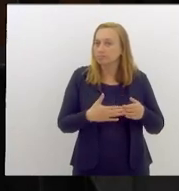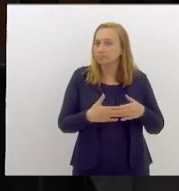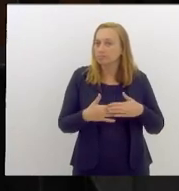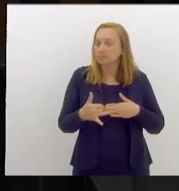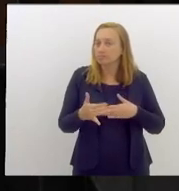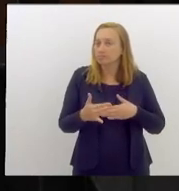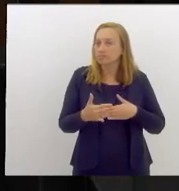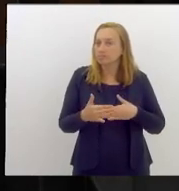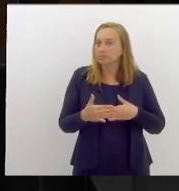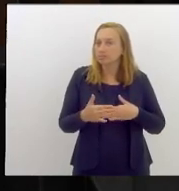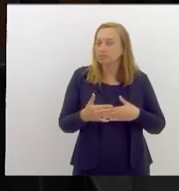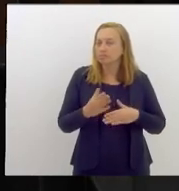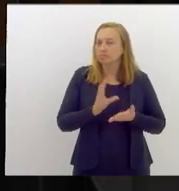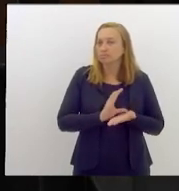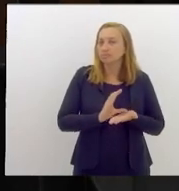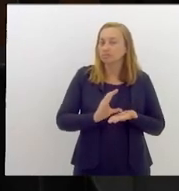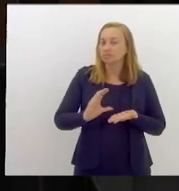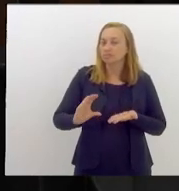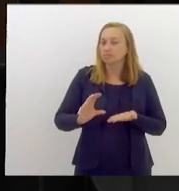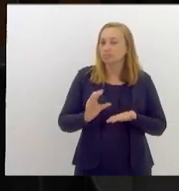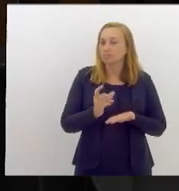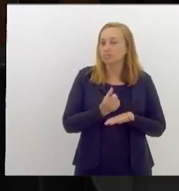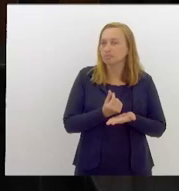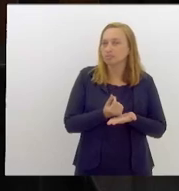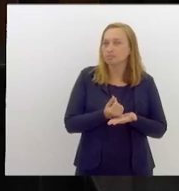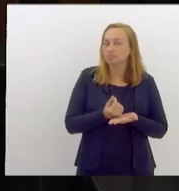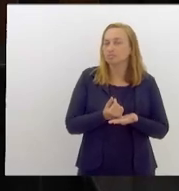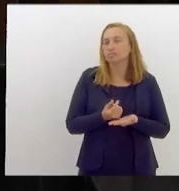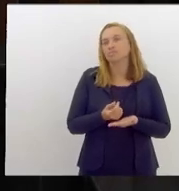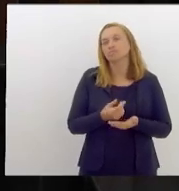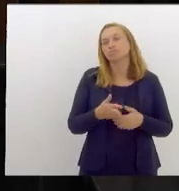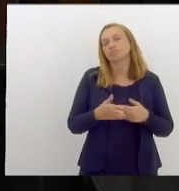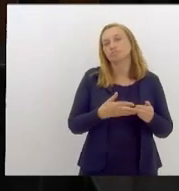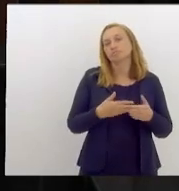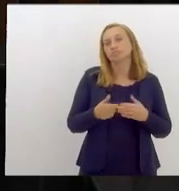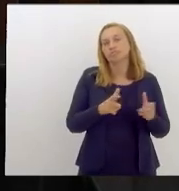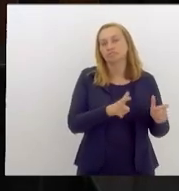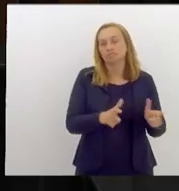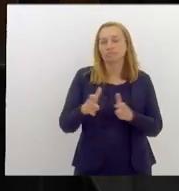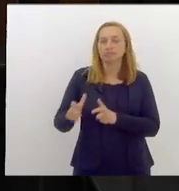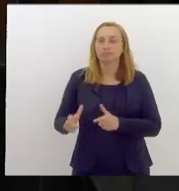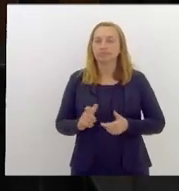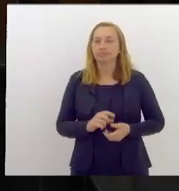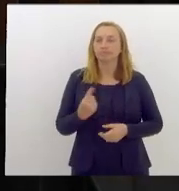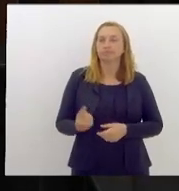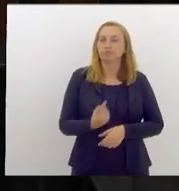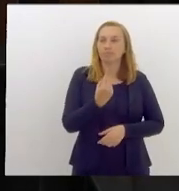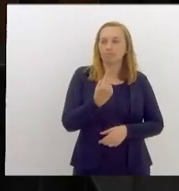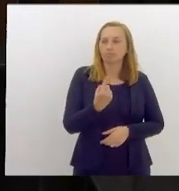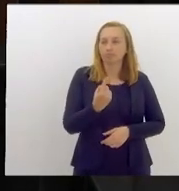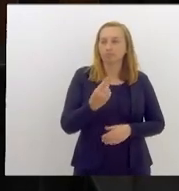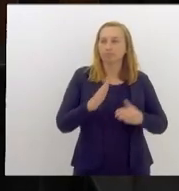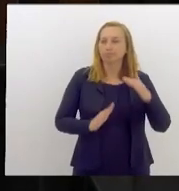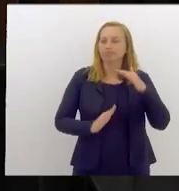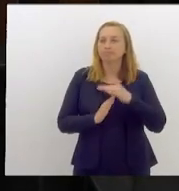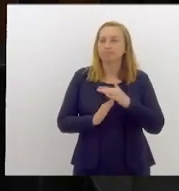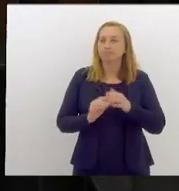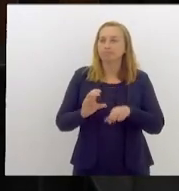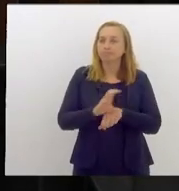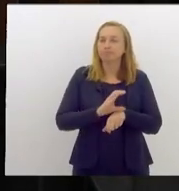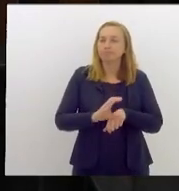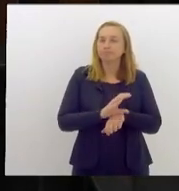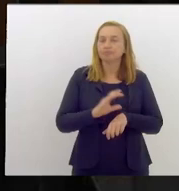destinação de recurso de qualquer rubrica para qualquer rubrica tendo como único parâmetro os limites constitucionais